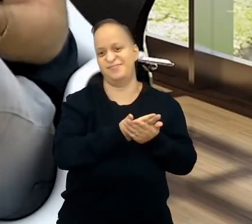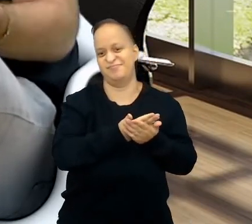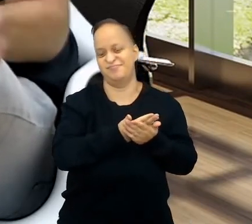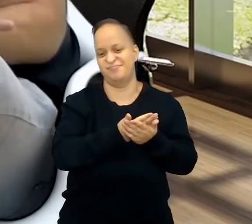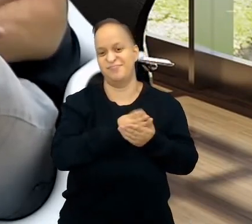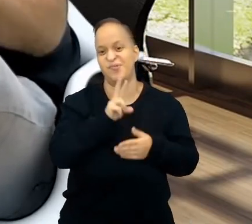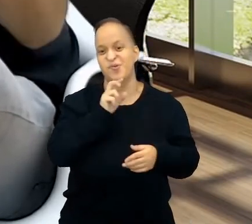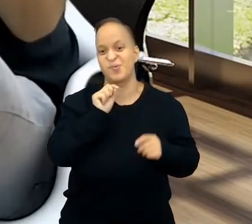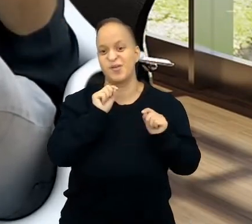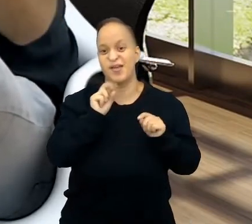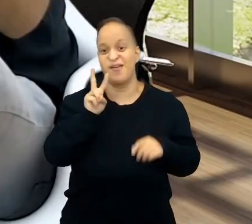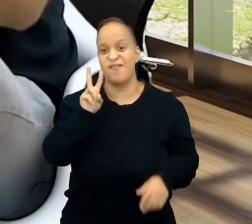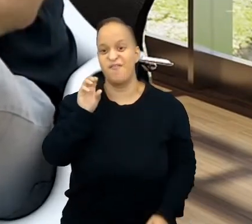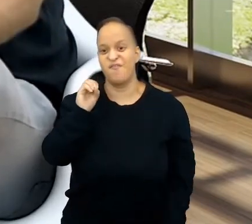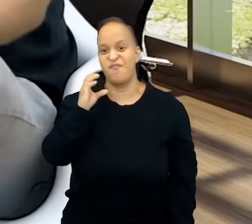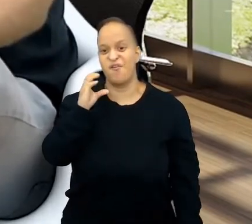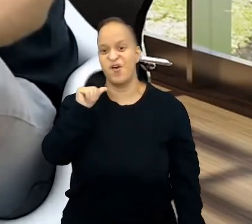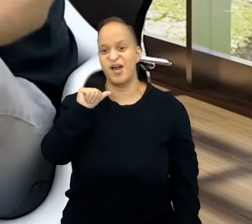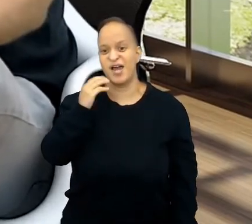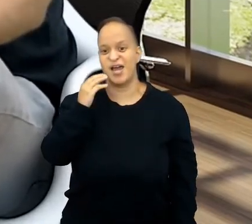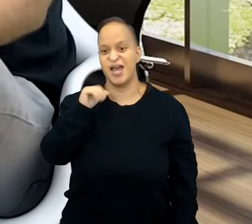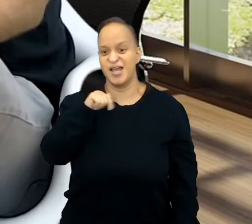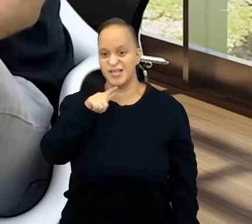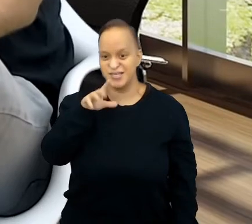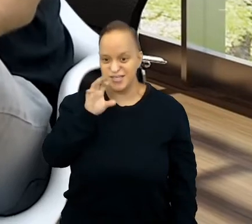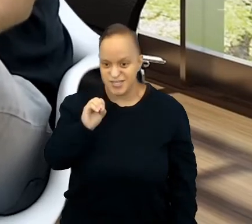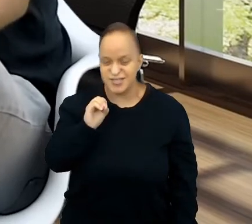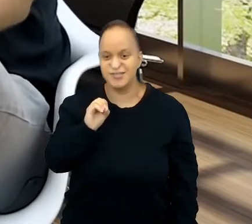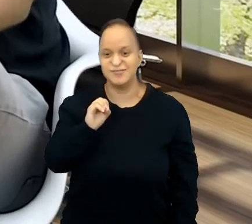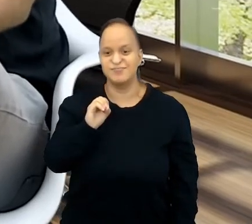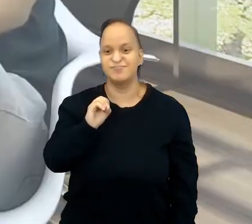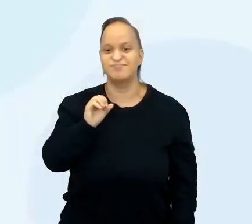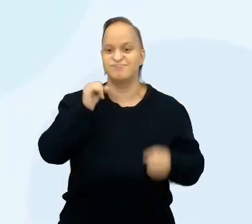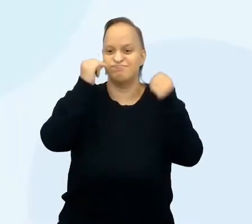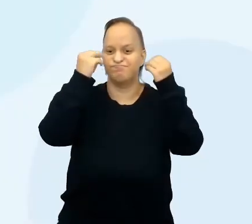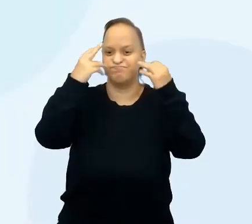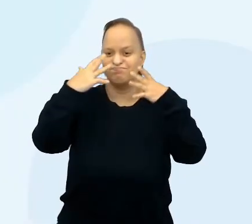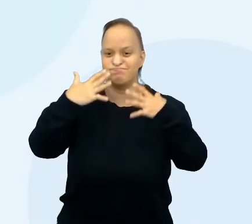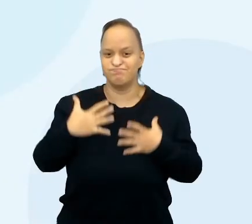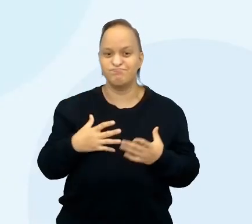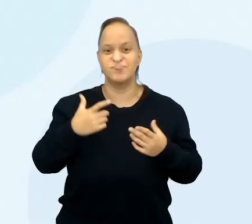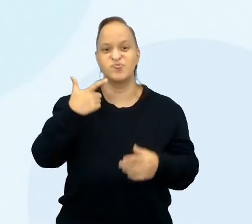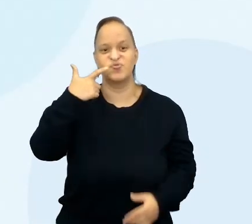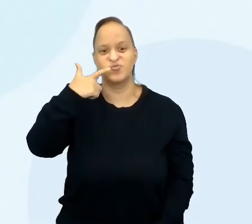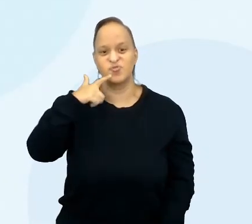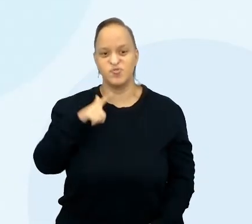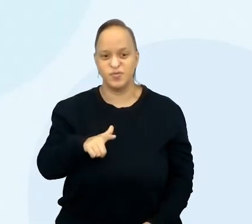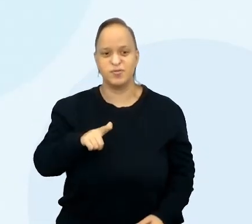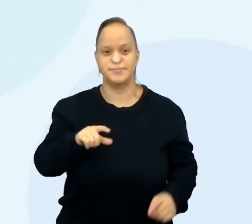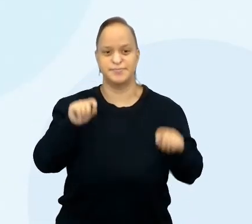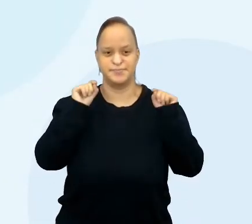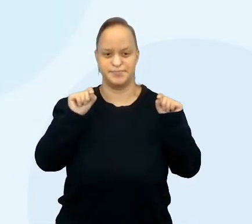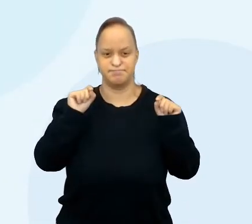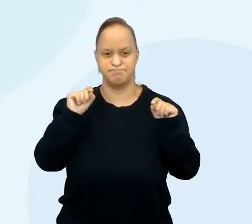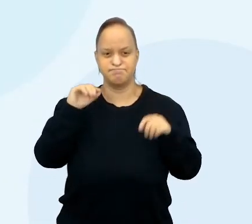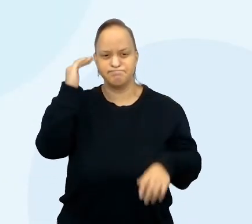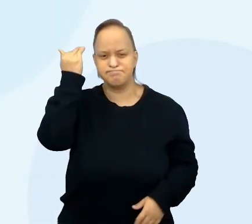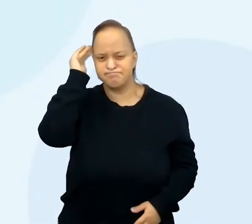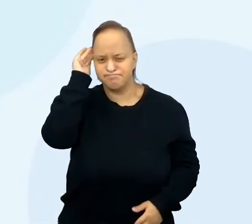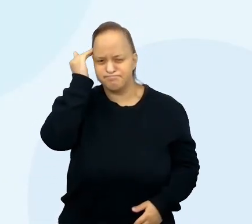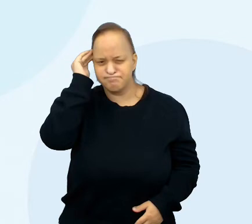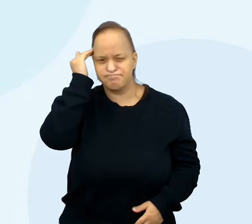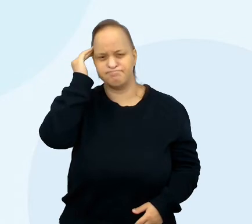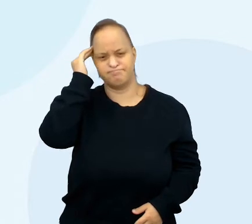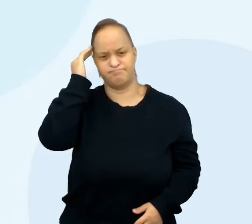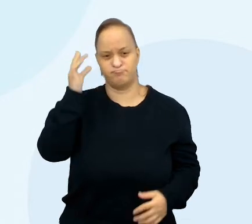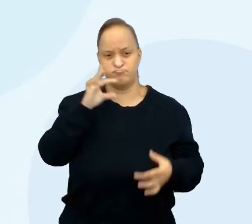nossa aula. Gente, olha só, recapitulando aí para vocês. Compreendemos o contexto e relevância da carreira profissional ao elaborar